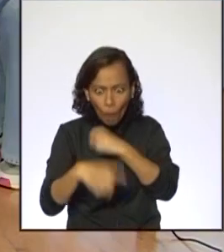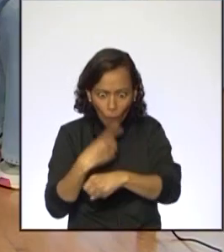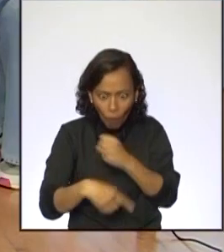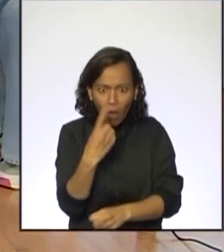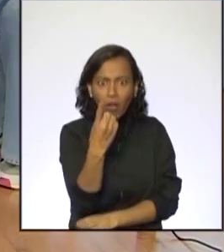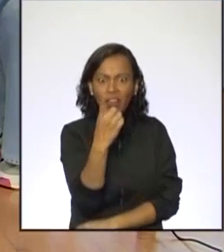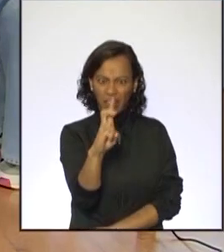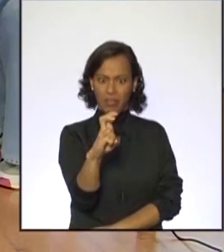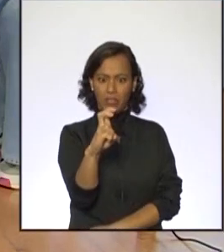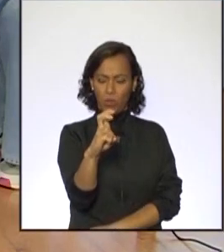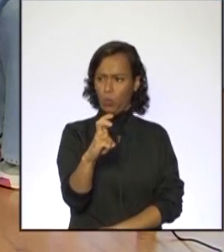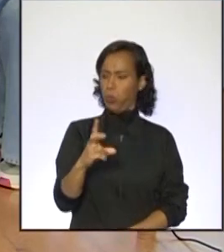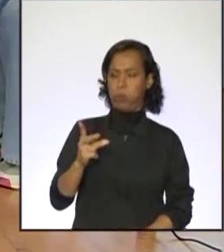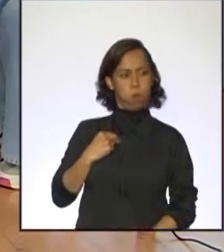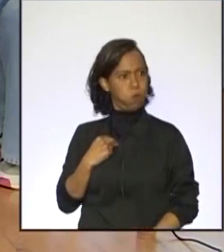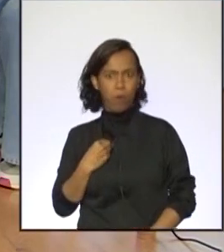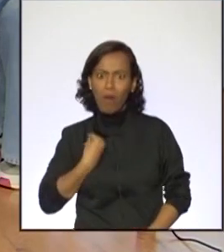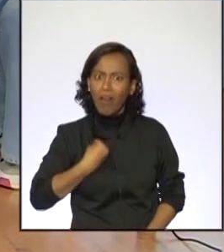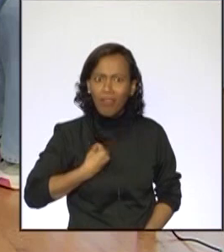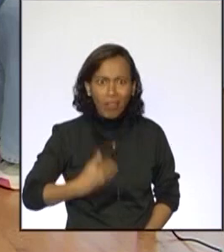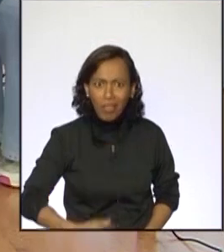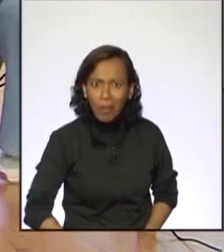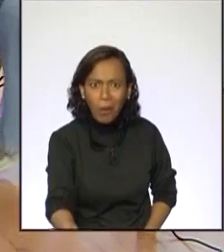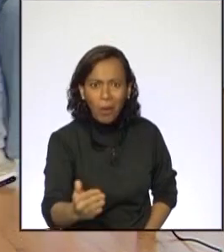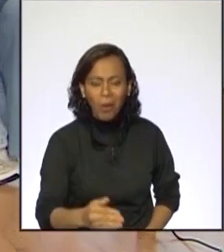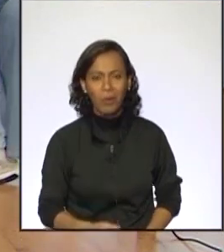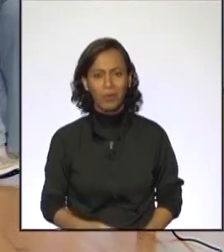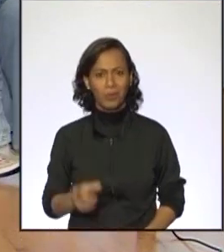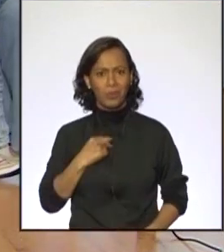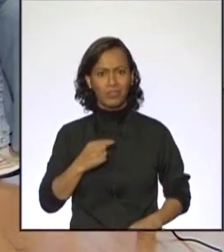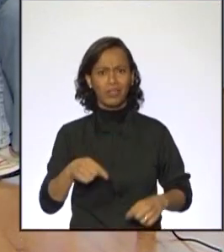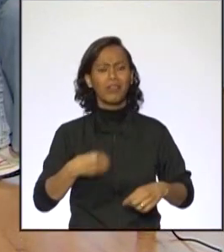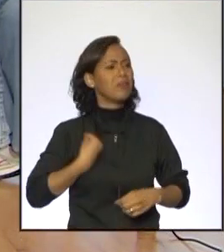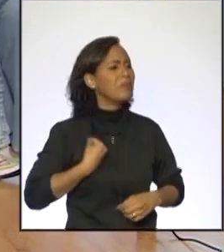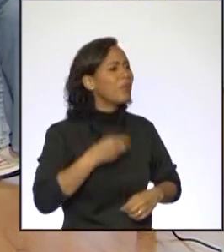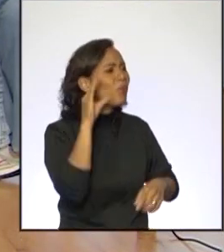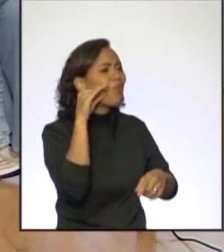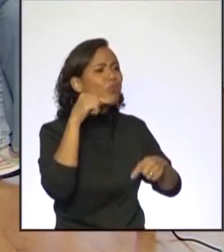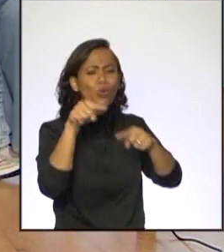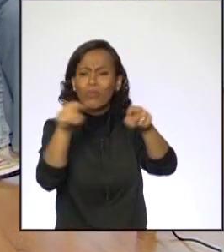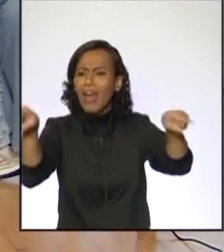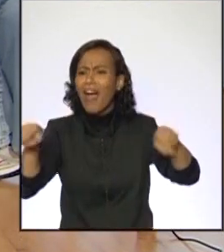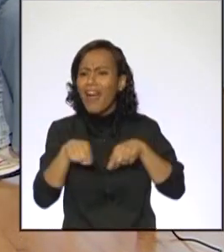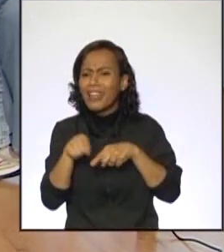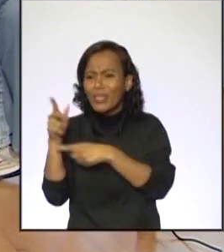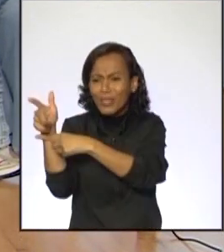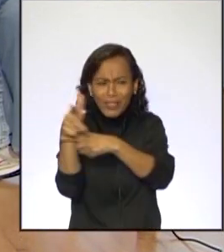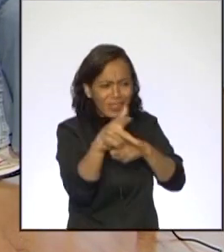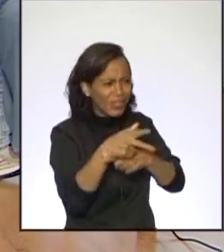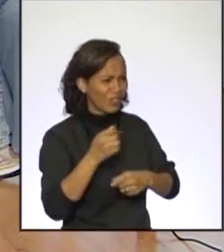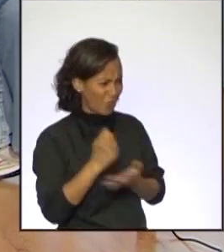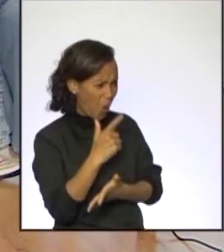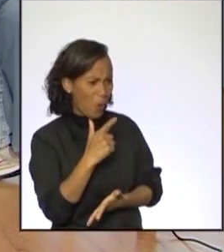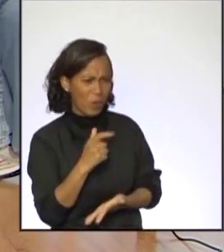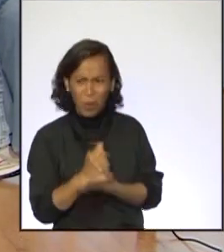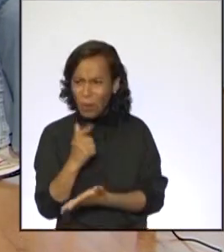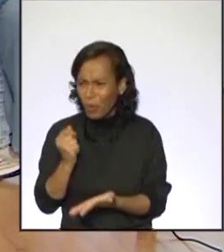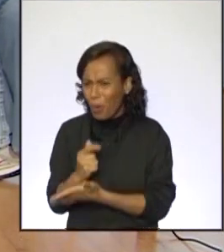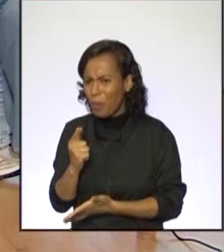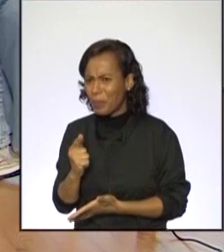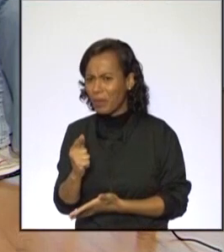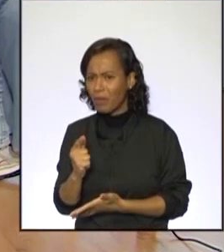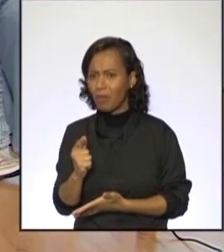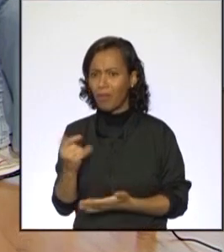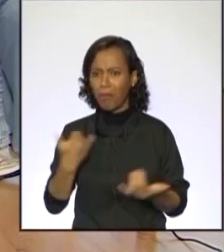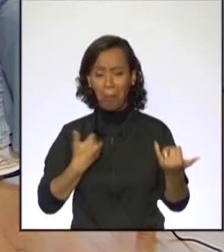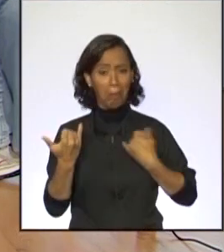vida toda praticamente? O pessoal do estúdio compraria? A pergunta é para esse vocês fone? agora. Não, estão falando Estão que falando não. que